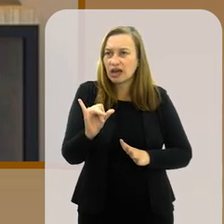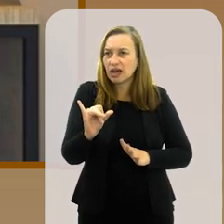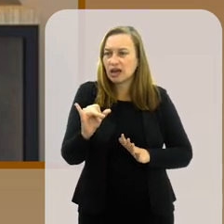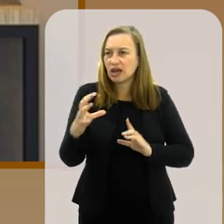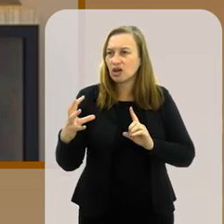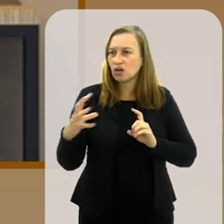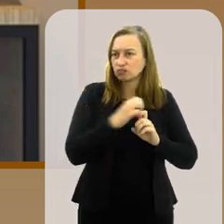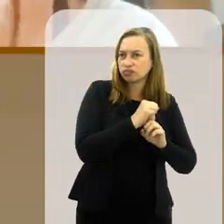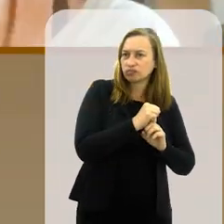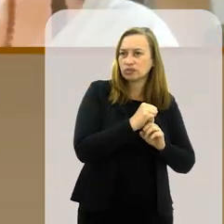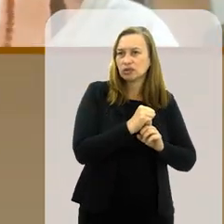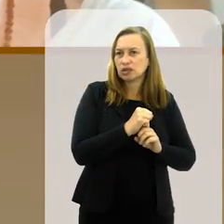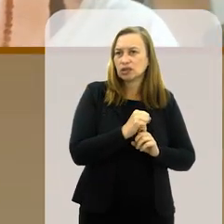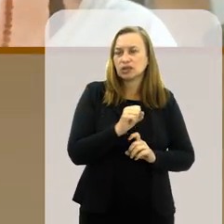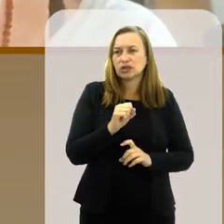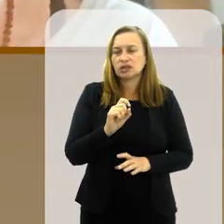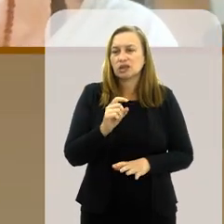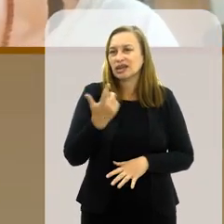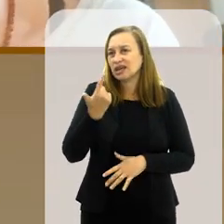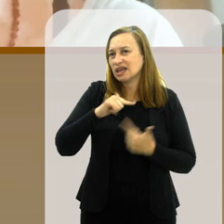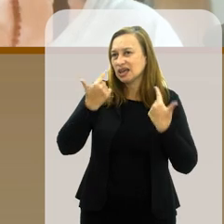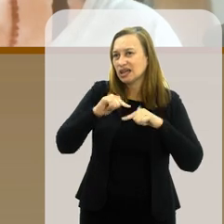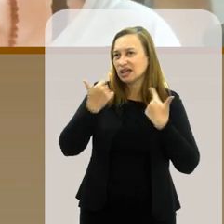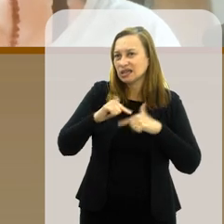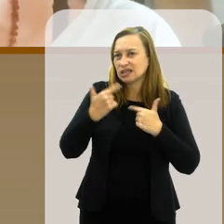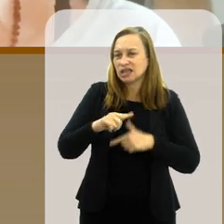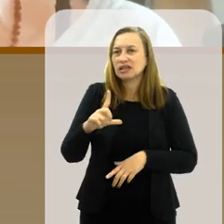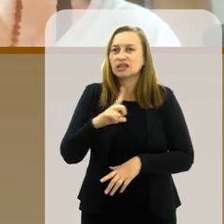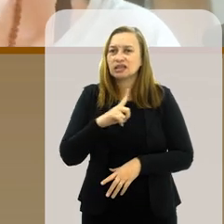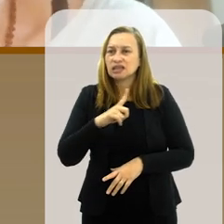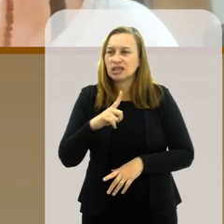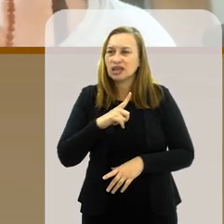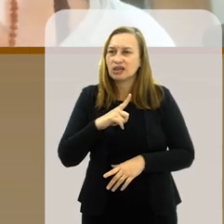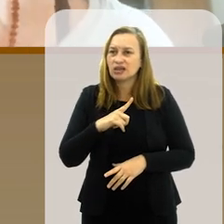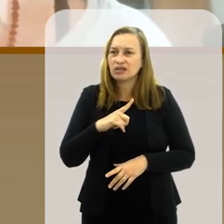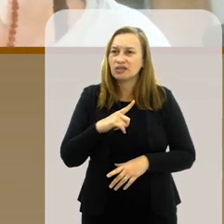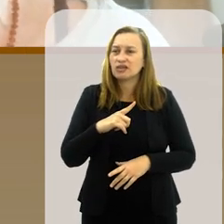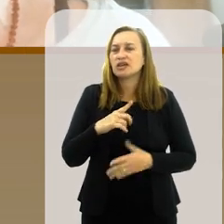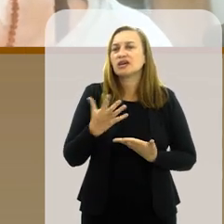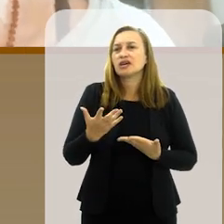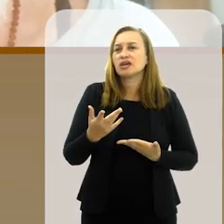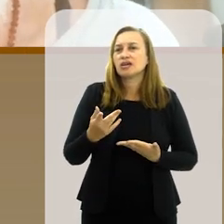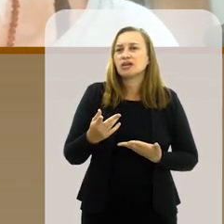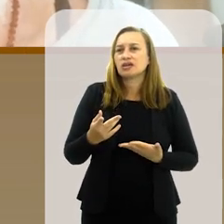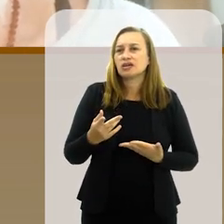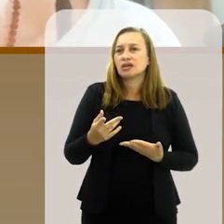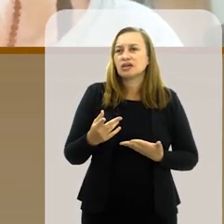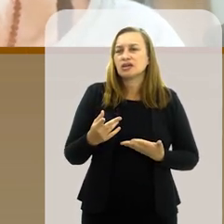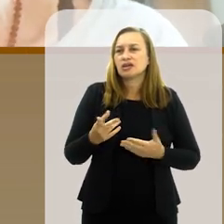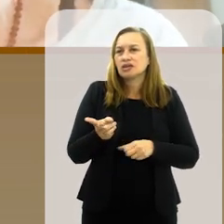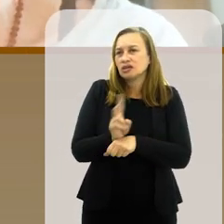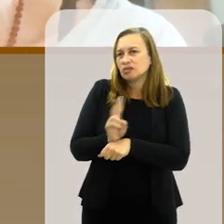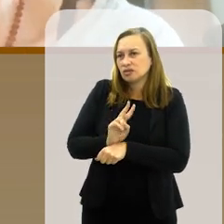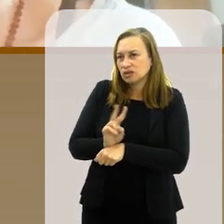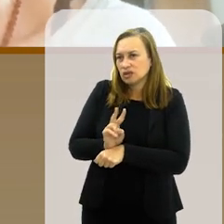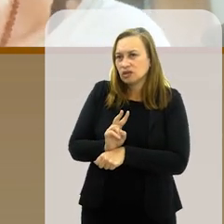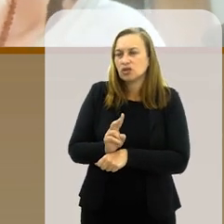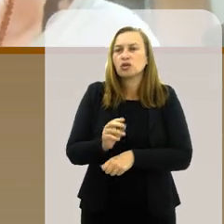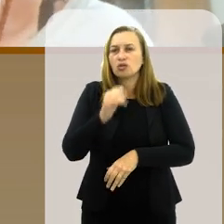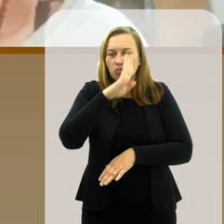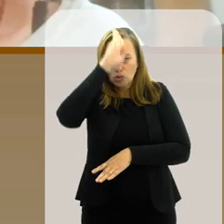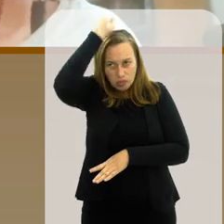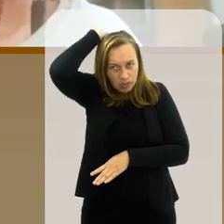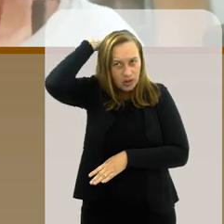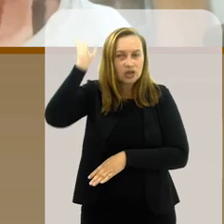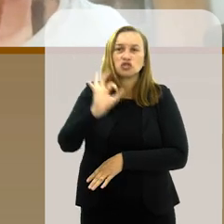evitar novos casos como esse. Mas é tenho. engraçado que assim, houve inclusive a participação de agentes das forças